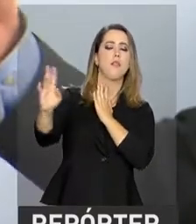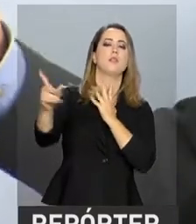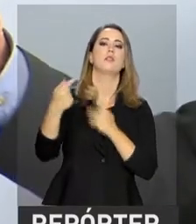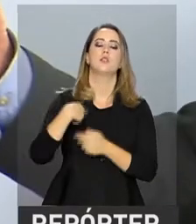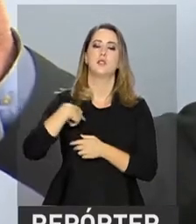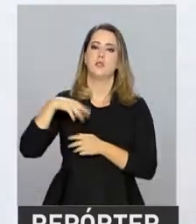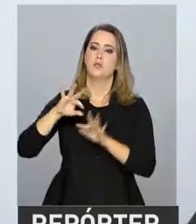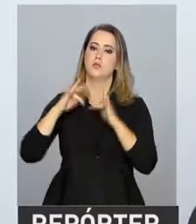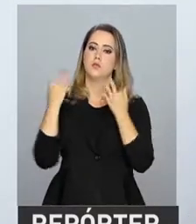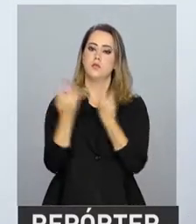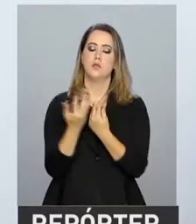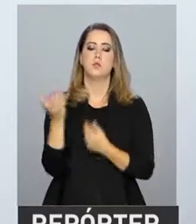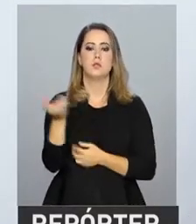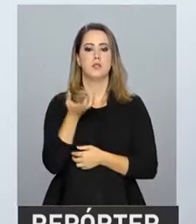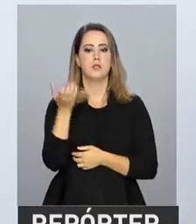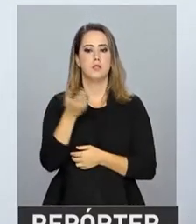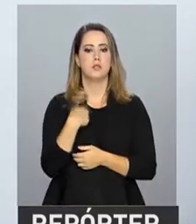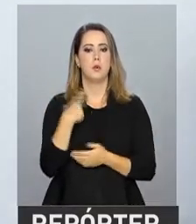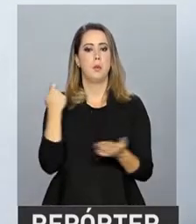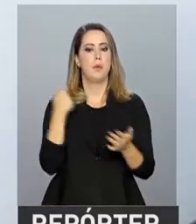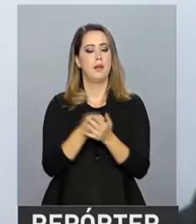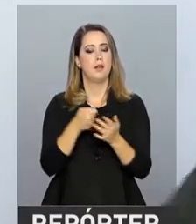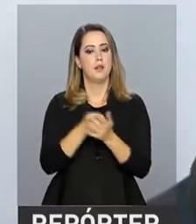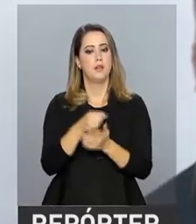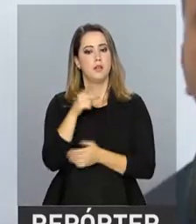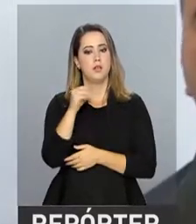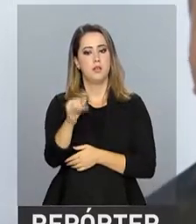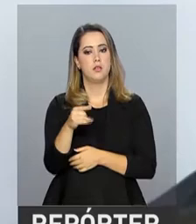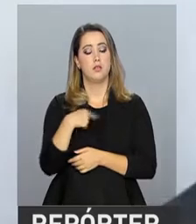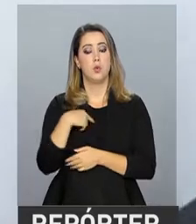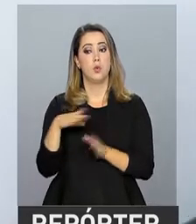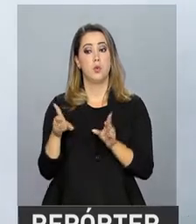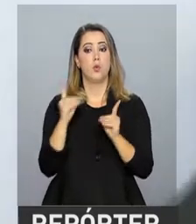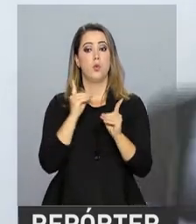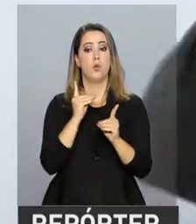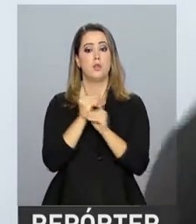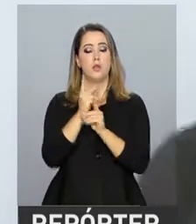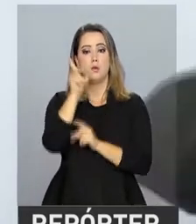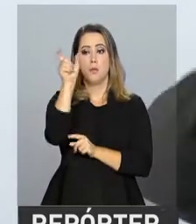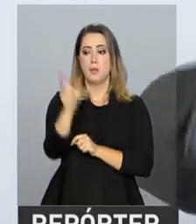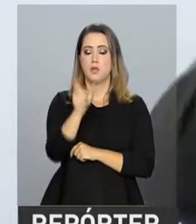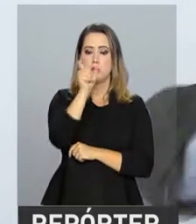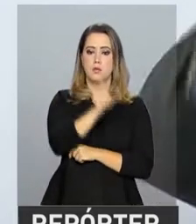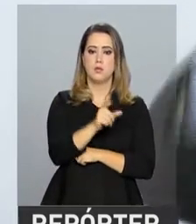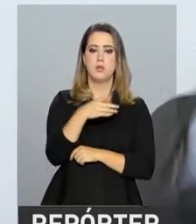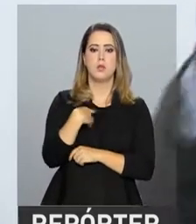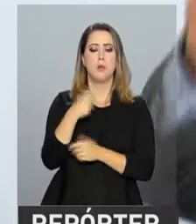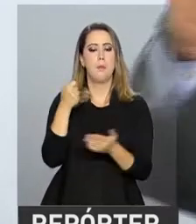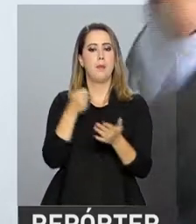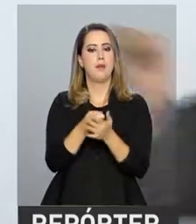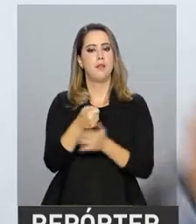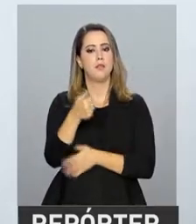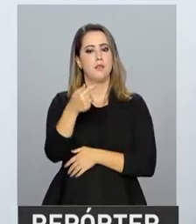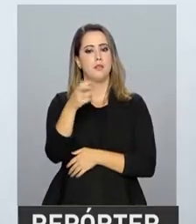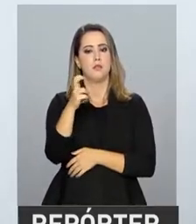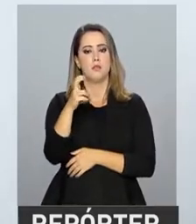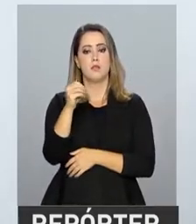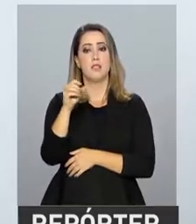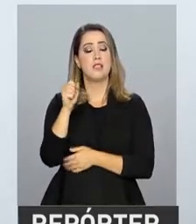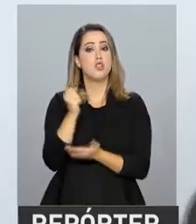famílias querendo. Vamos pagar em dia? Eu encontrei pessoas aqui pagando R$ 750 de